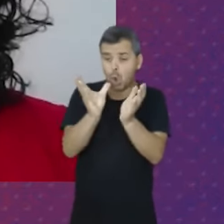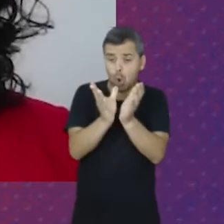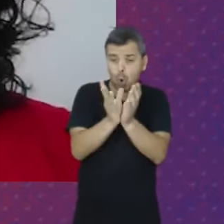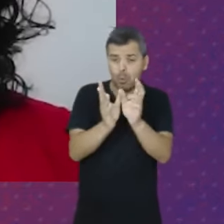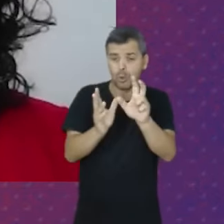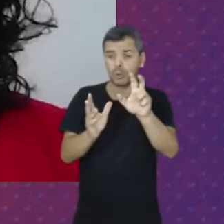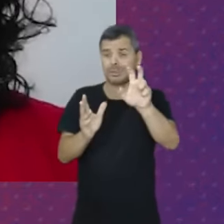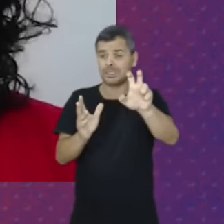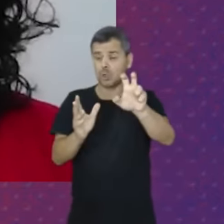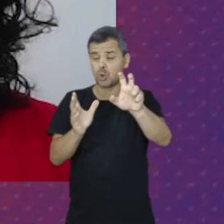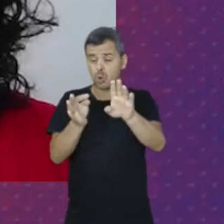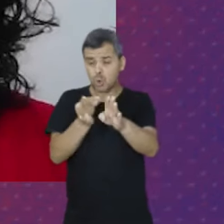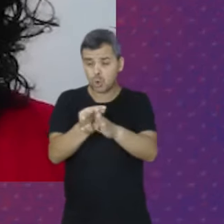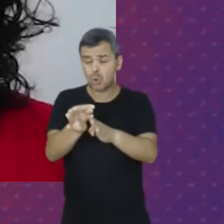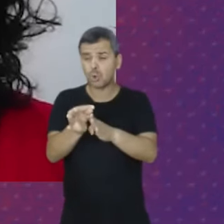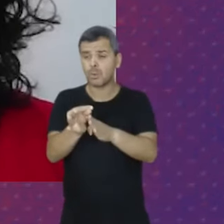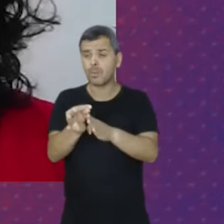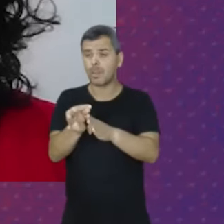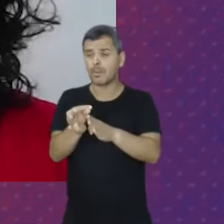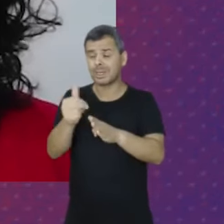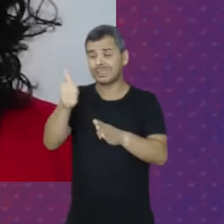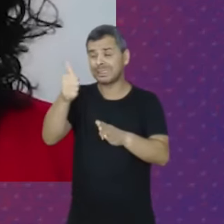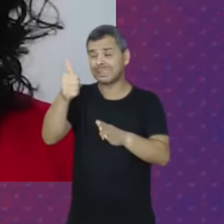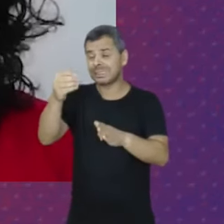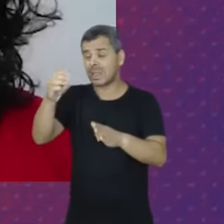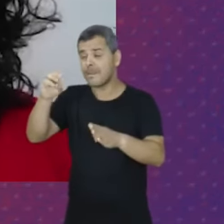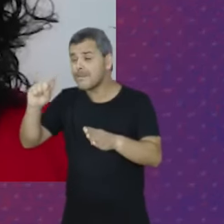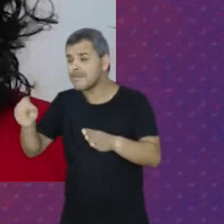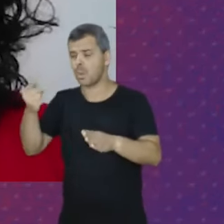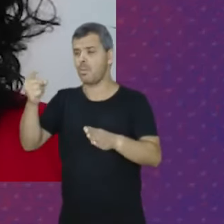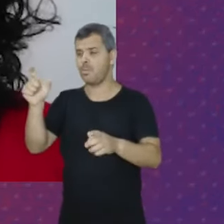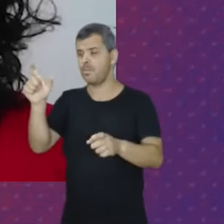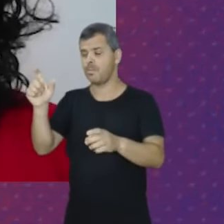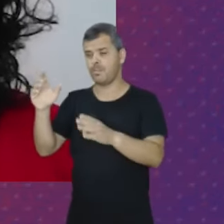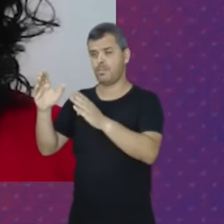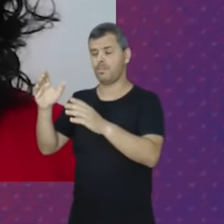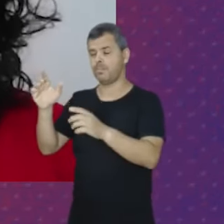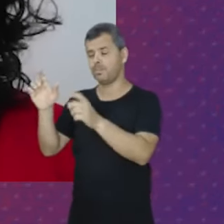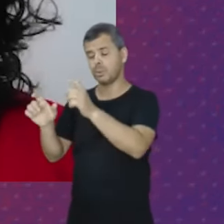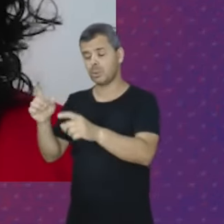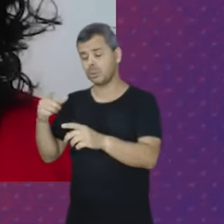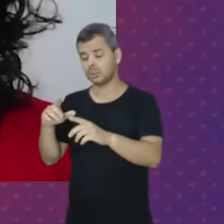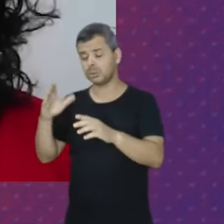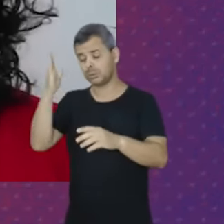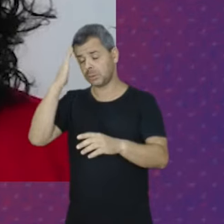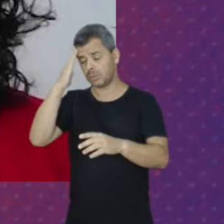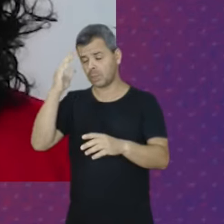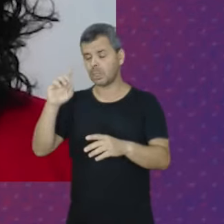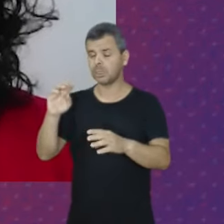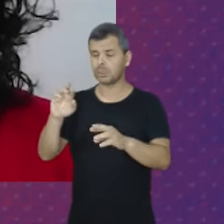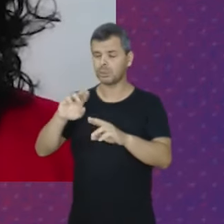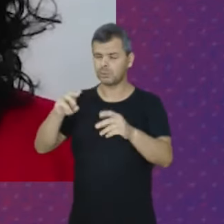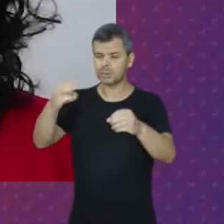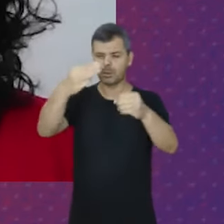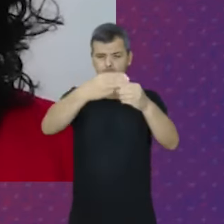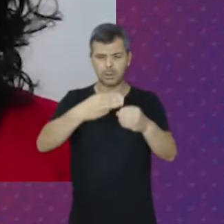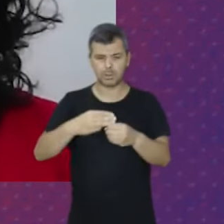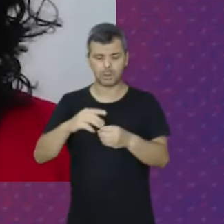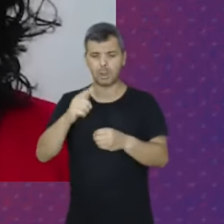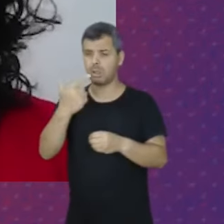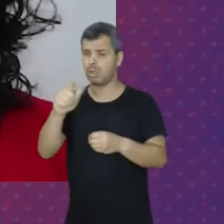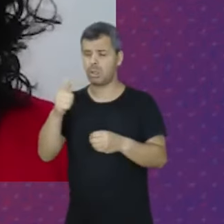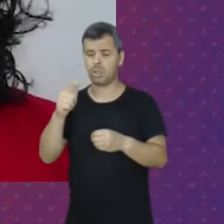5 conselheiros, um colegiado para cada 100 mil habitantes. E a gente sabe que a maioria dos municípios brasileiros ainda